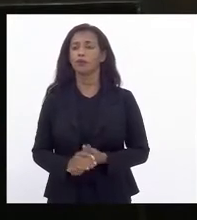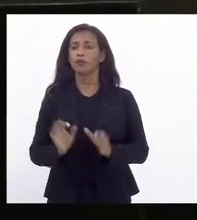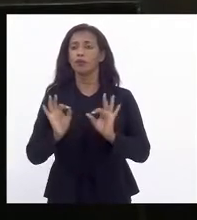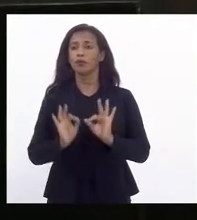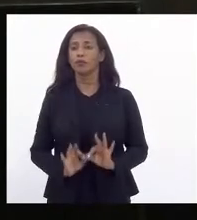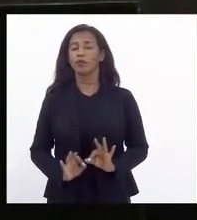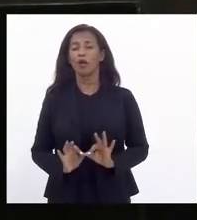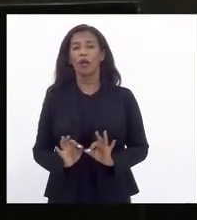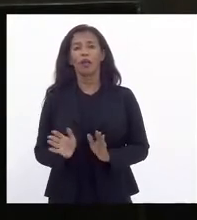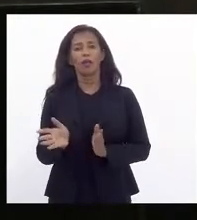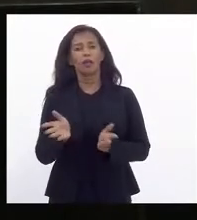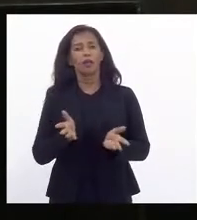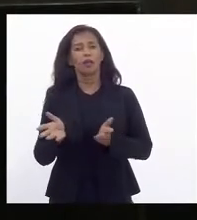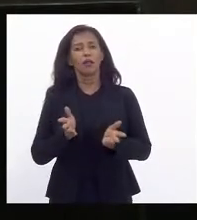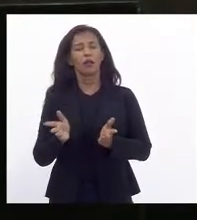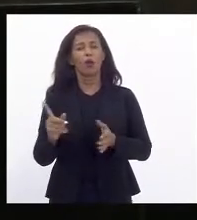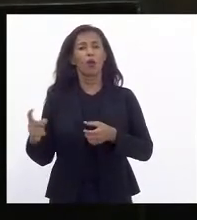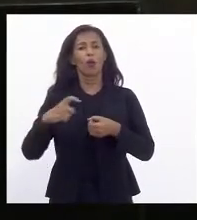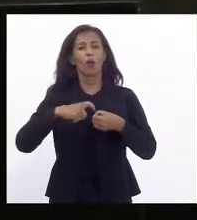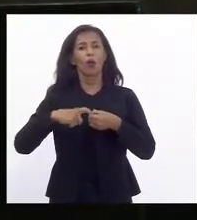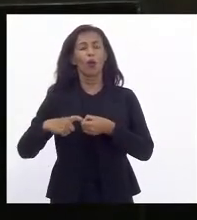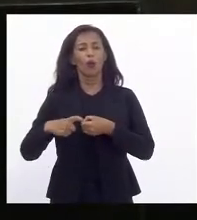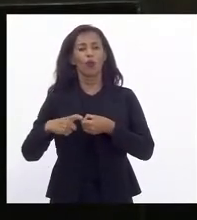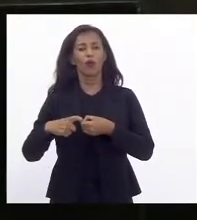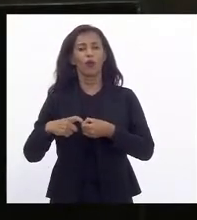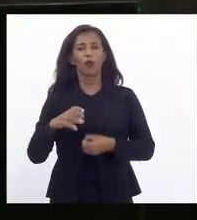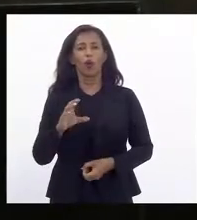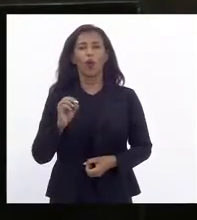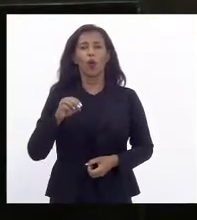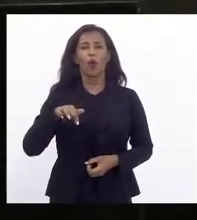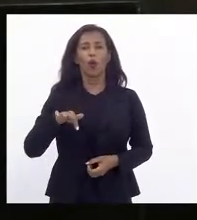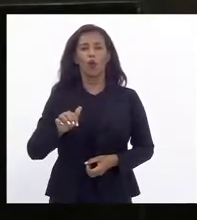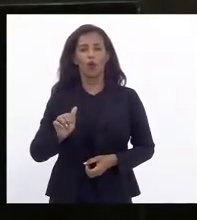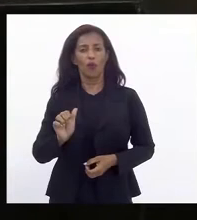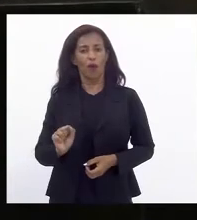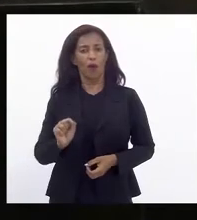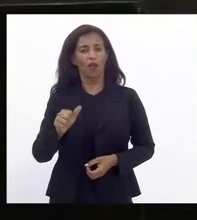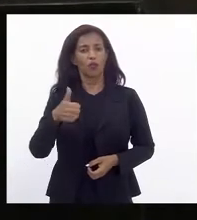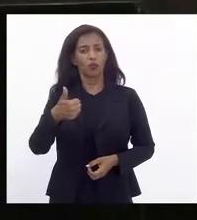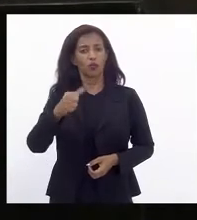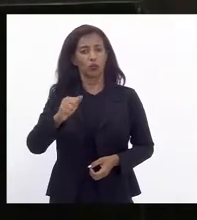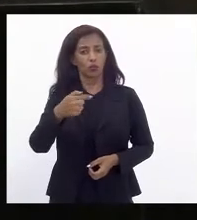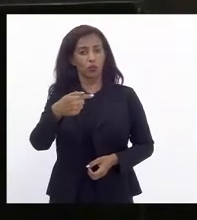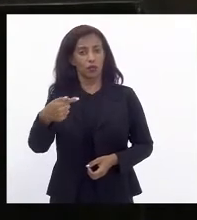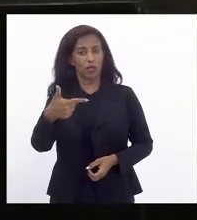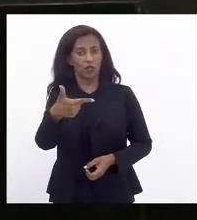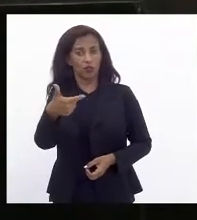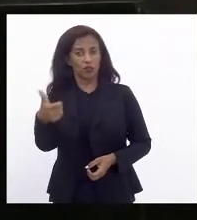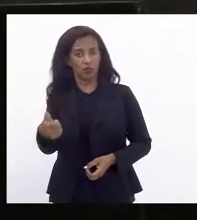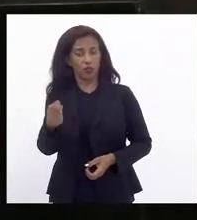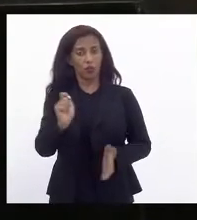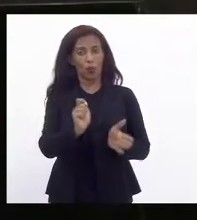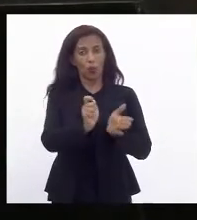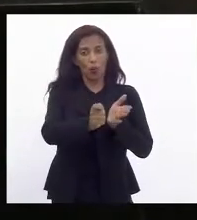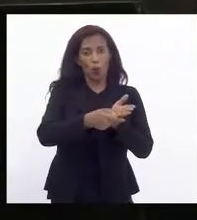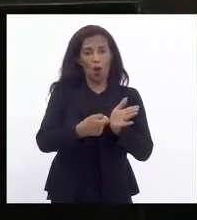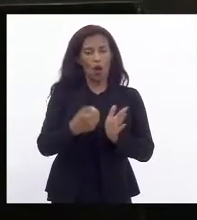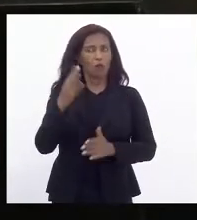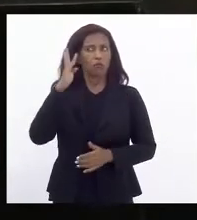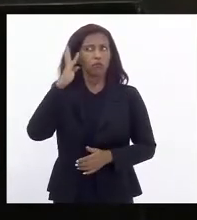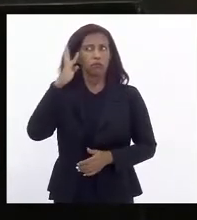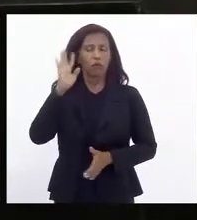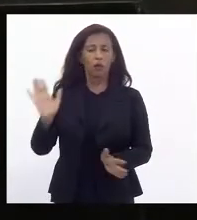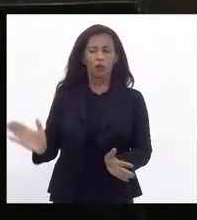justamente a internalização de um convênio com o FAS, o número 187, de 21, que, ao, né, refletir sobre